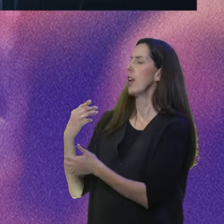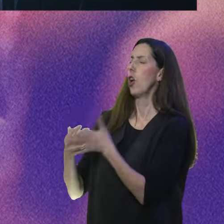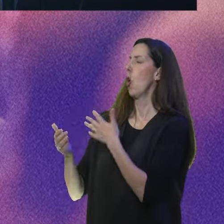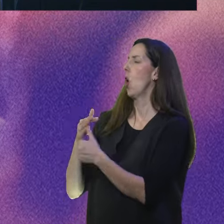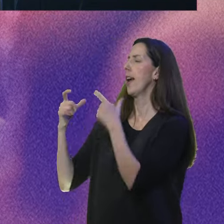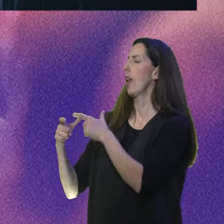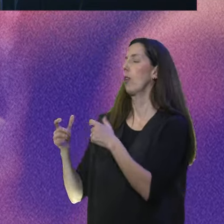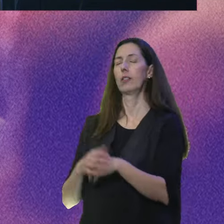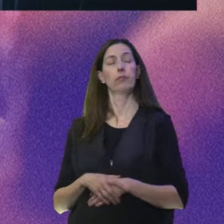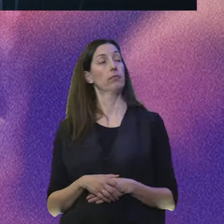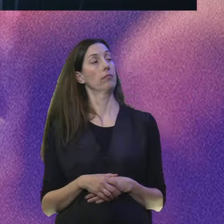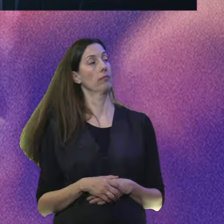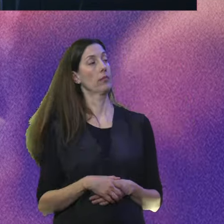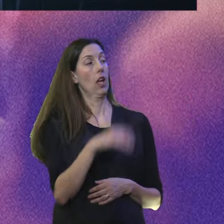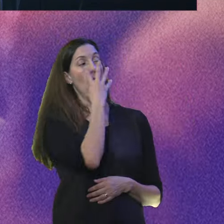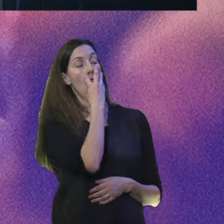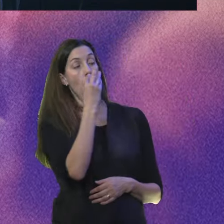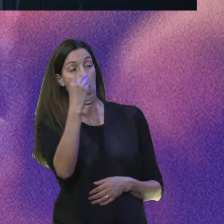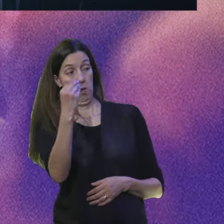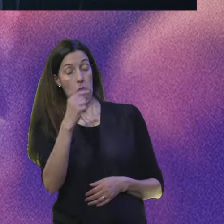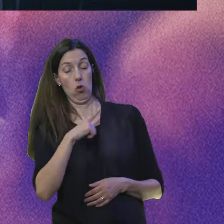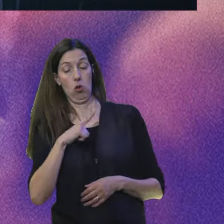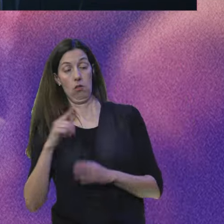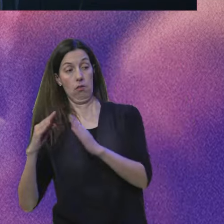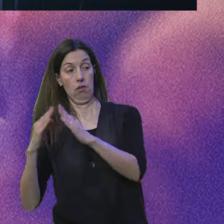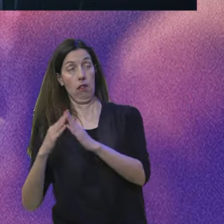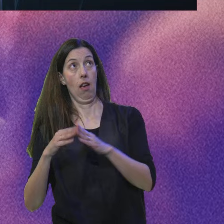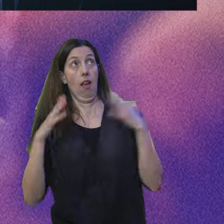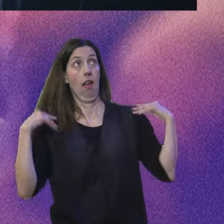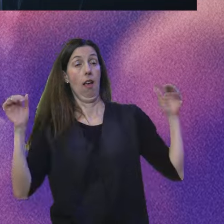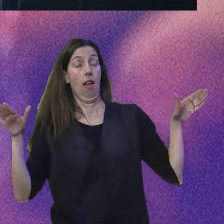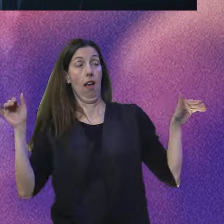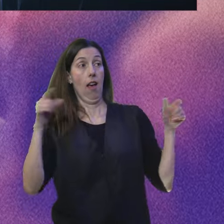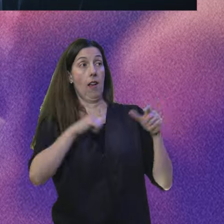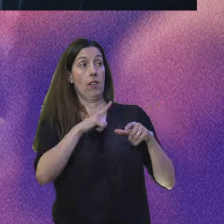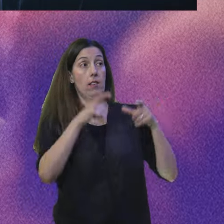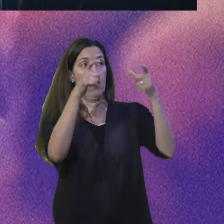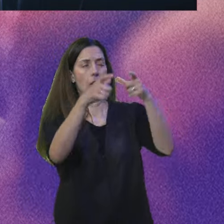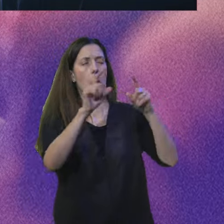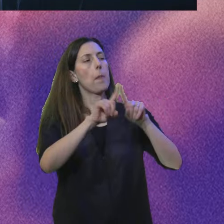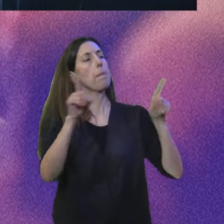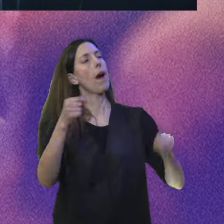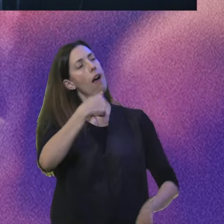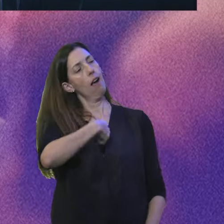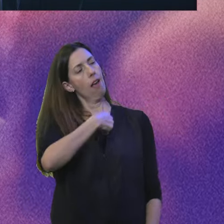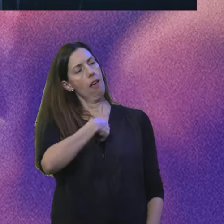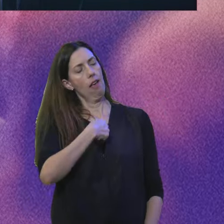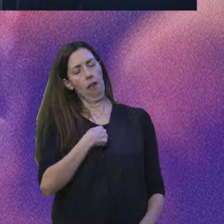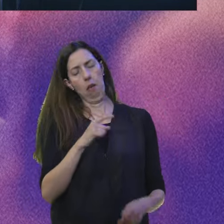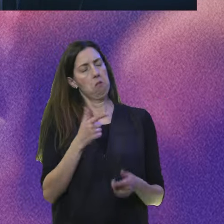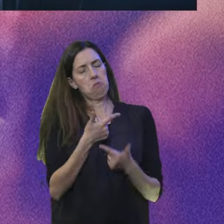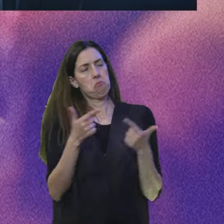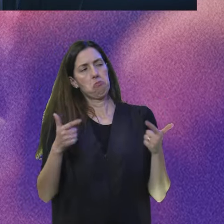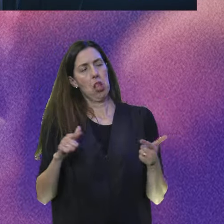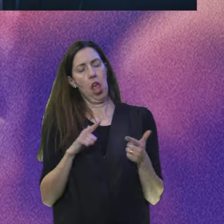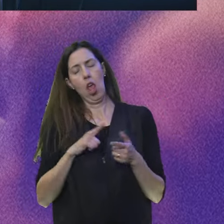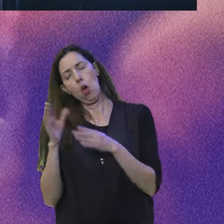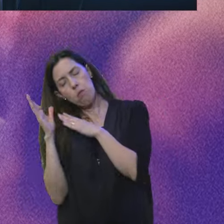Jesus respondeu: as raposas têm tocas e as aves do céu têm ninhos, mas o filho do homem não tem onde reclinar a